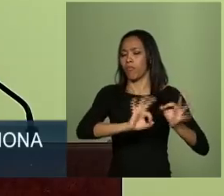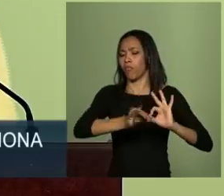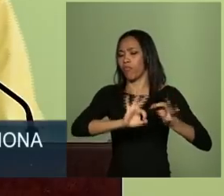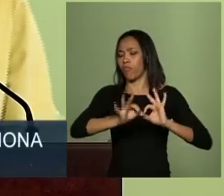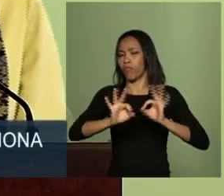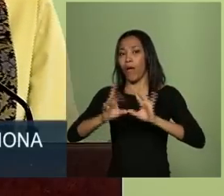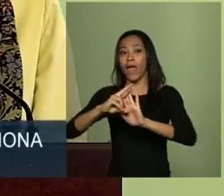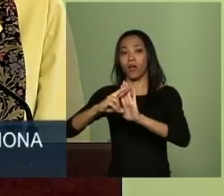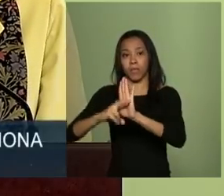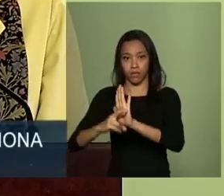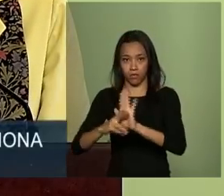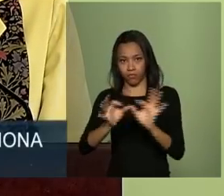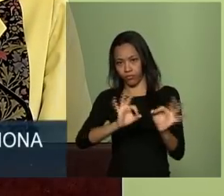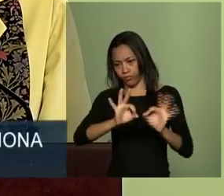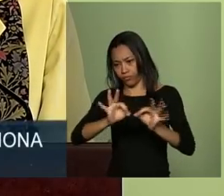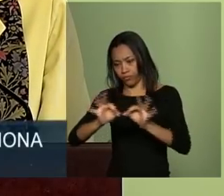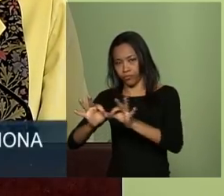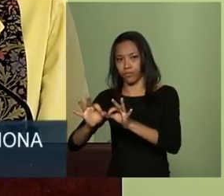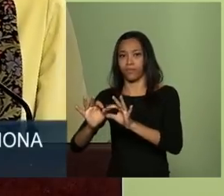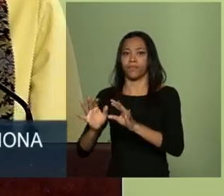regulamentação